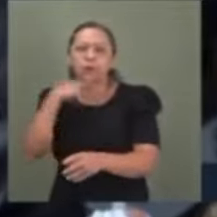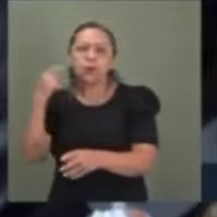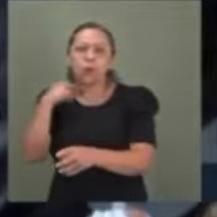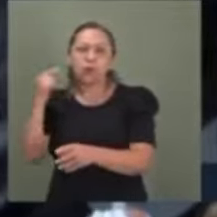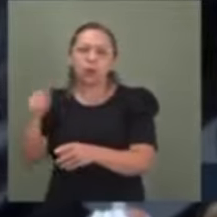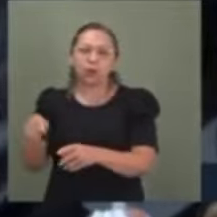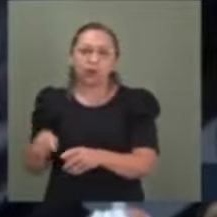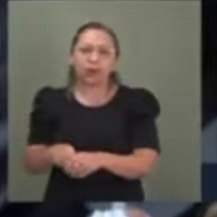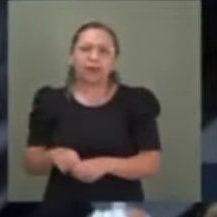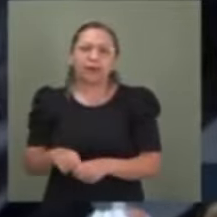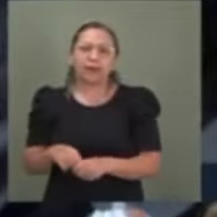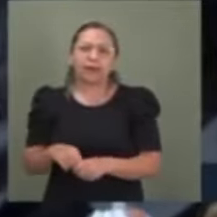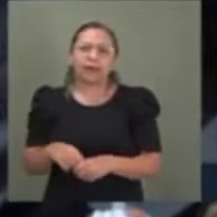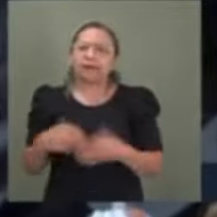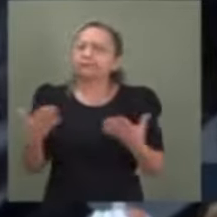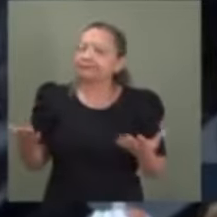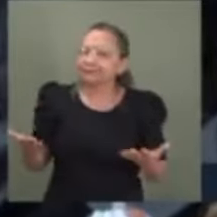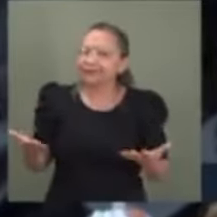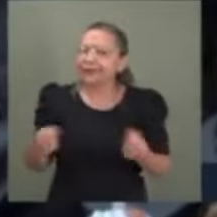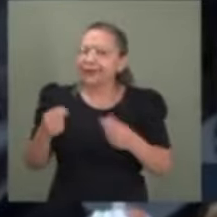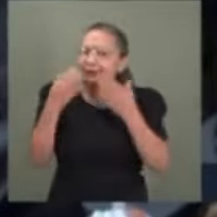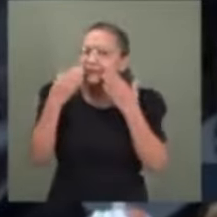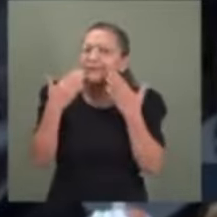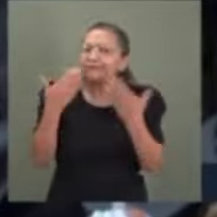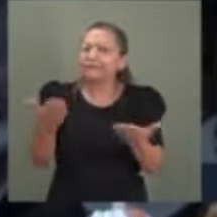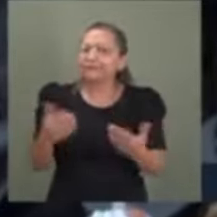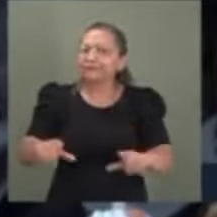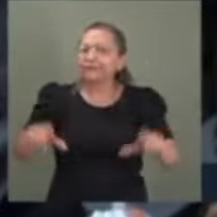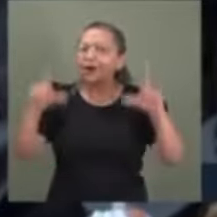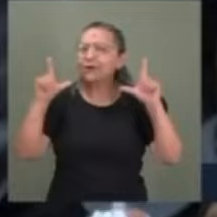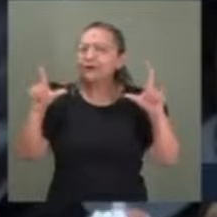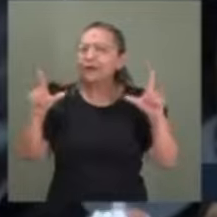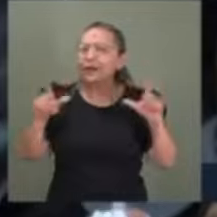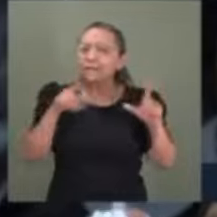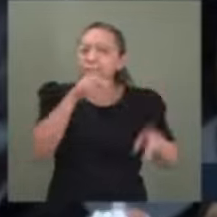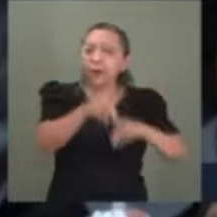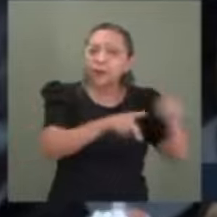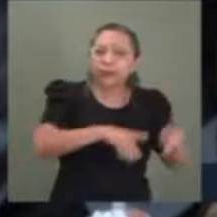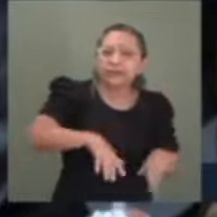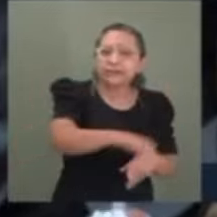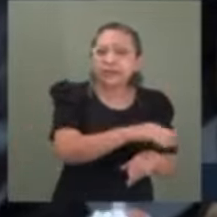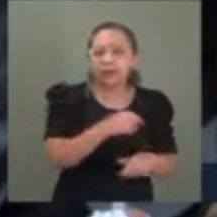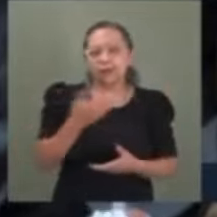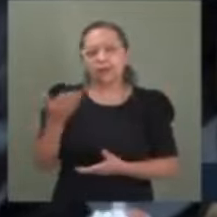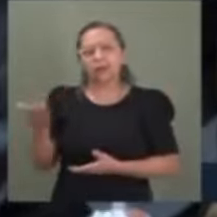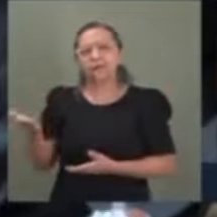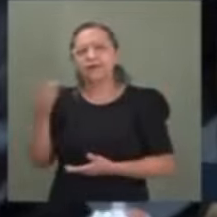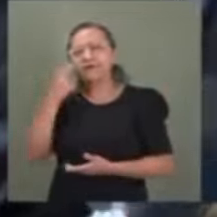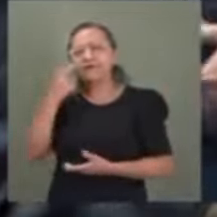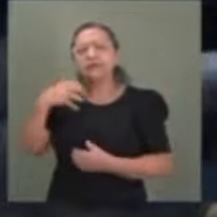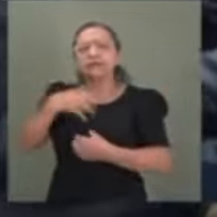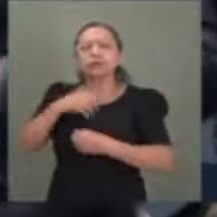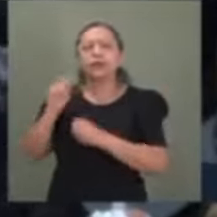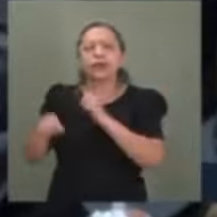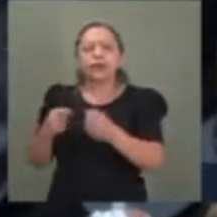qual a mensagem que passa para a população da forma como o governo vai combater o crime organizado?